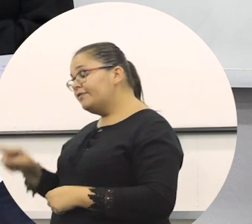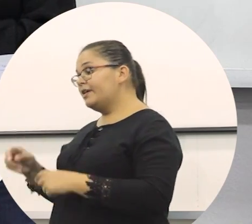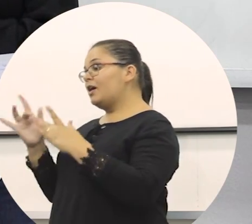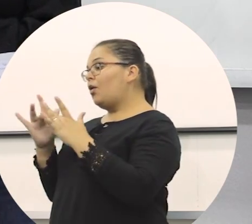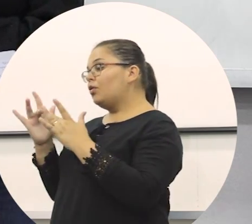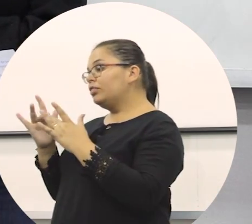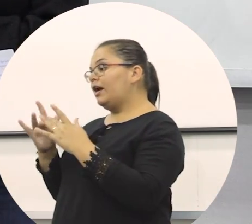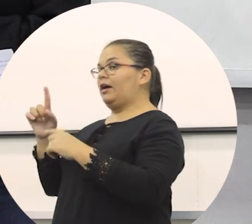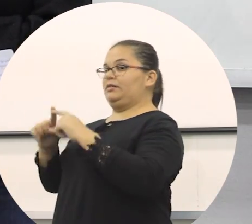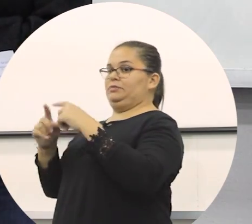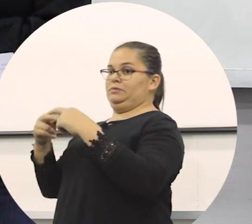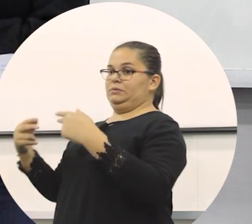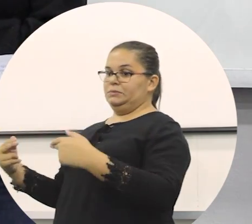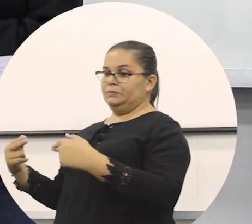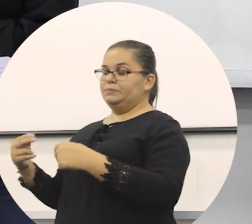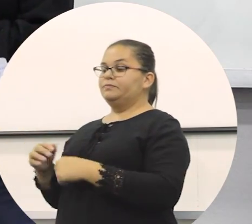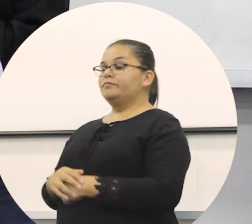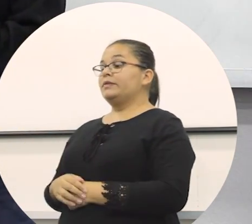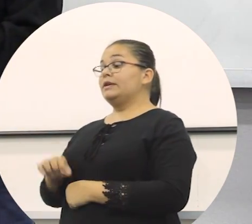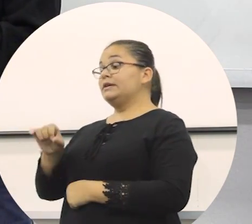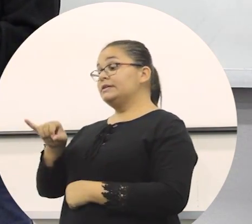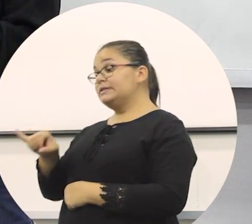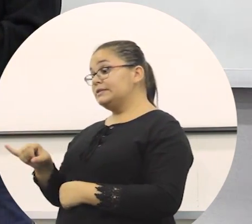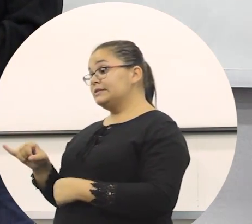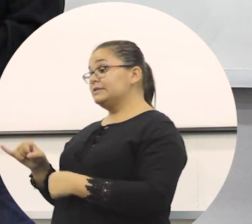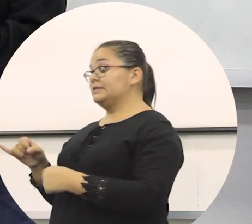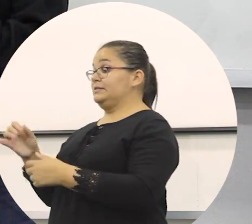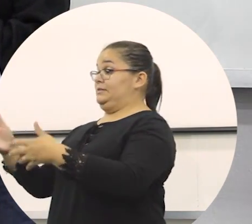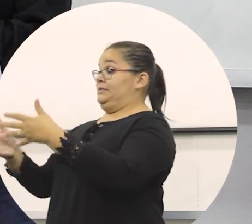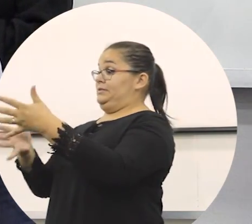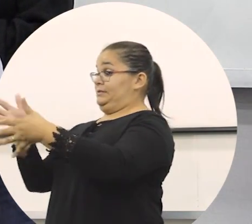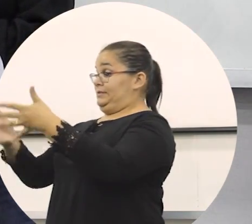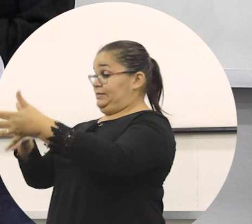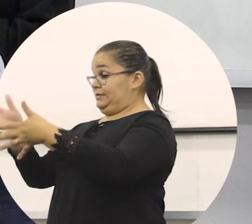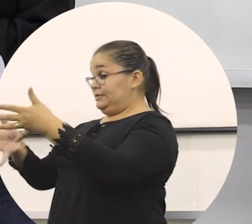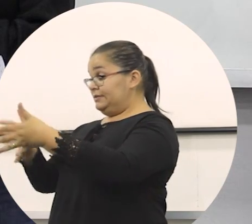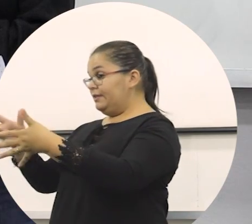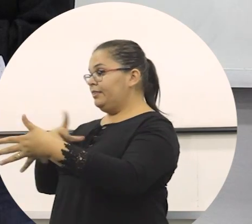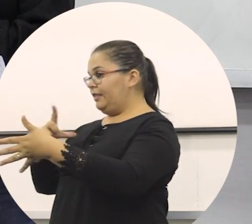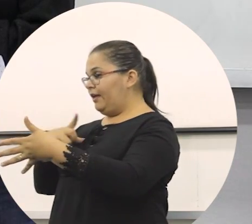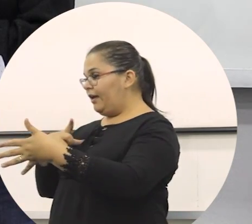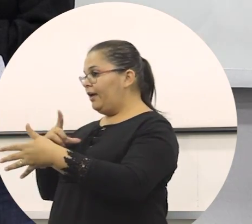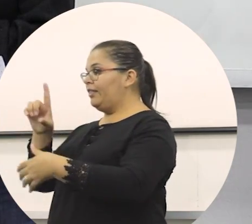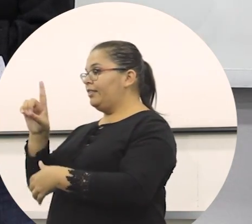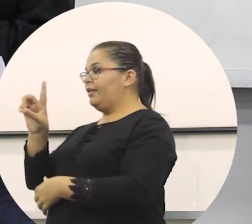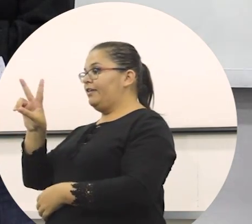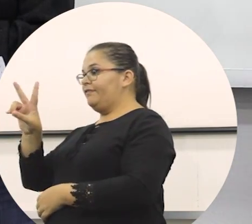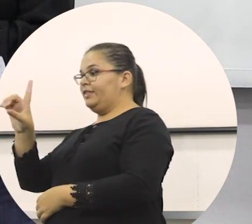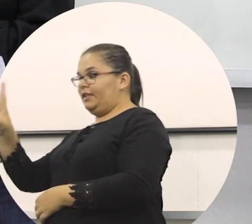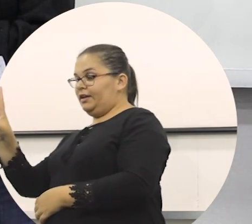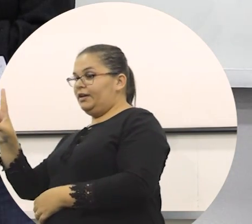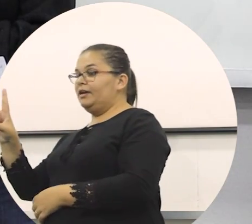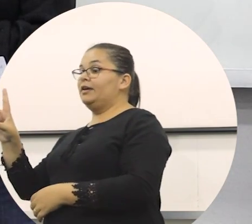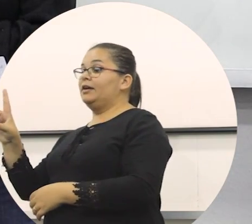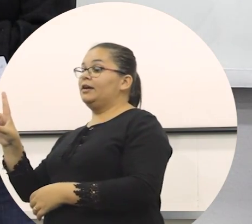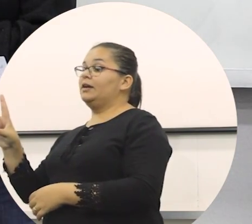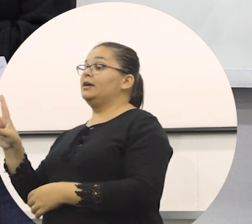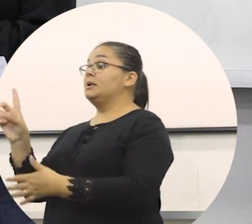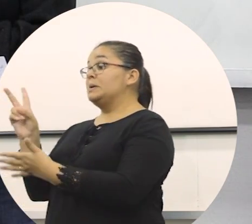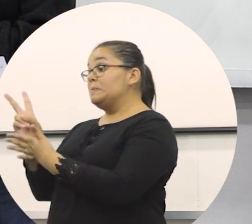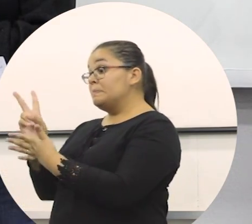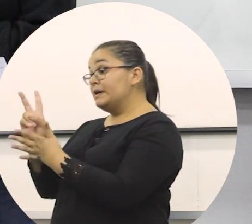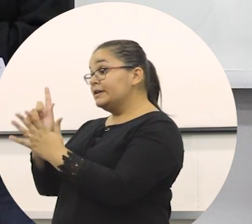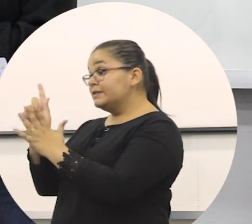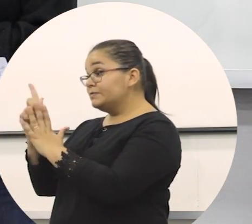né? Então, se ele tem um material em língua que está ali sinalizado, que tem o DVD, e depois eu tenho aquele mesmo